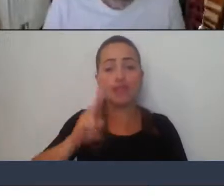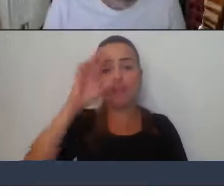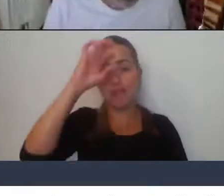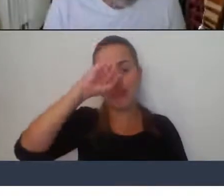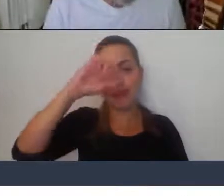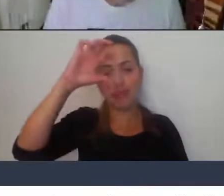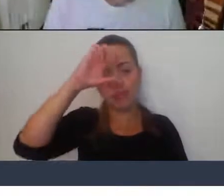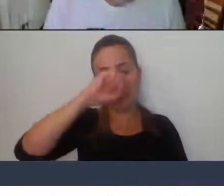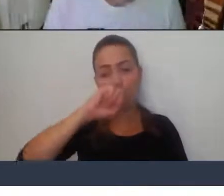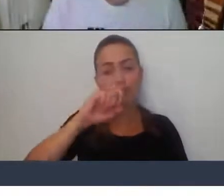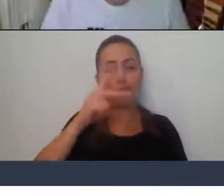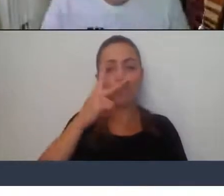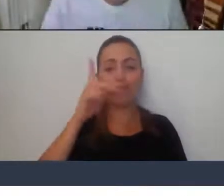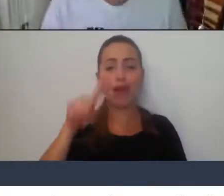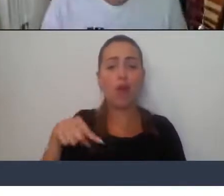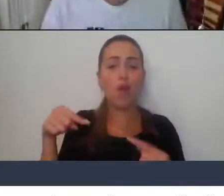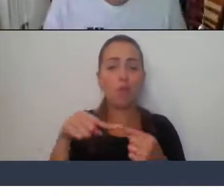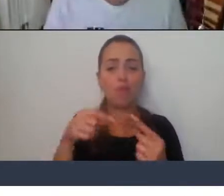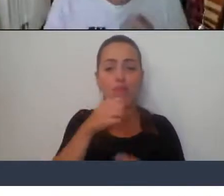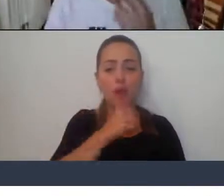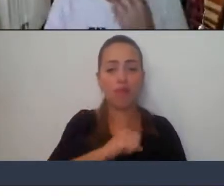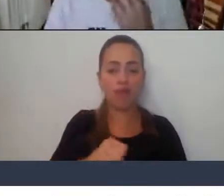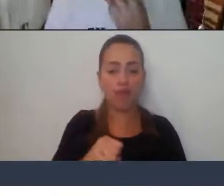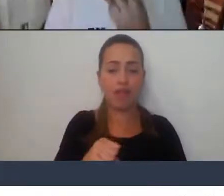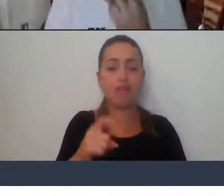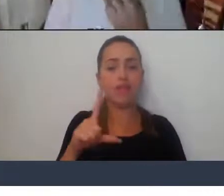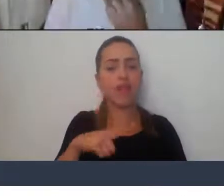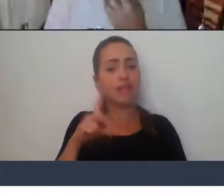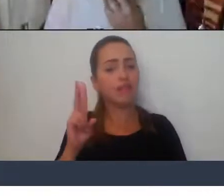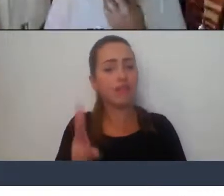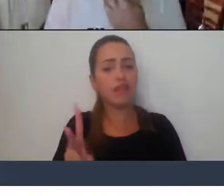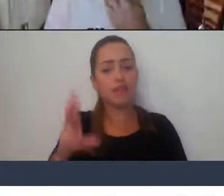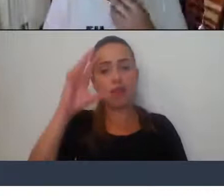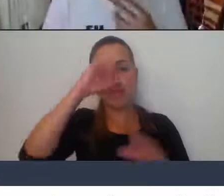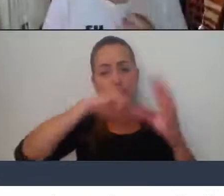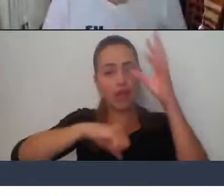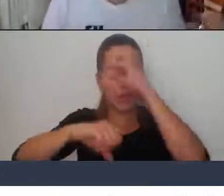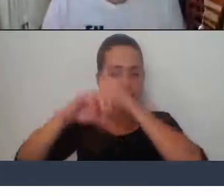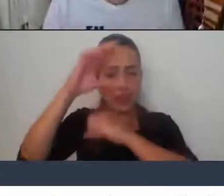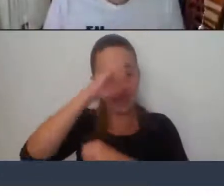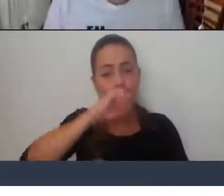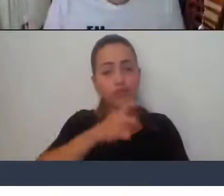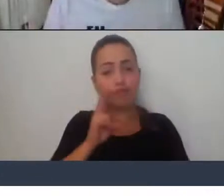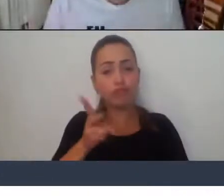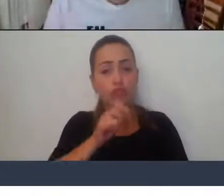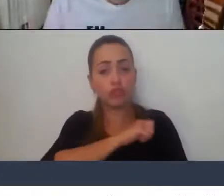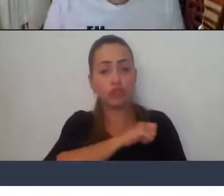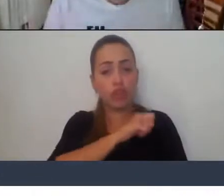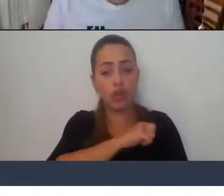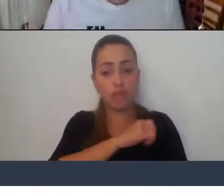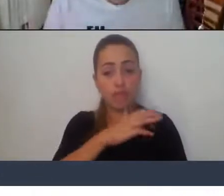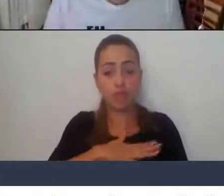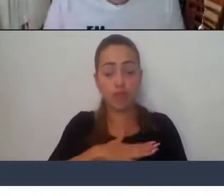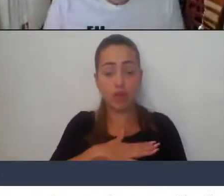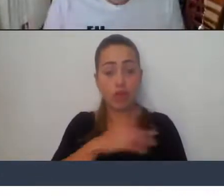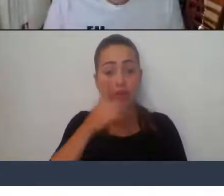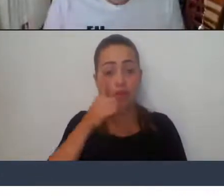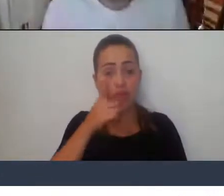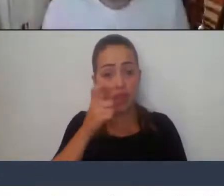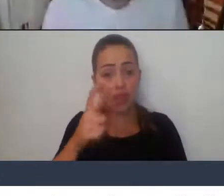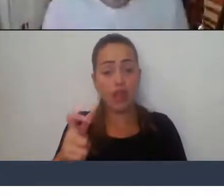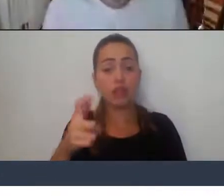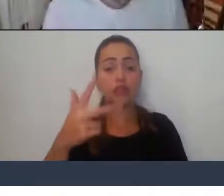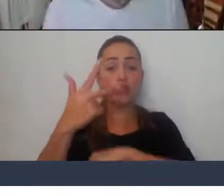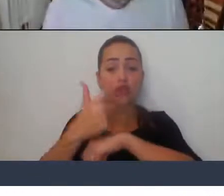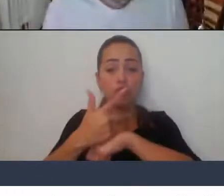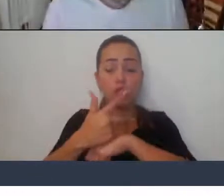muito Paulo Freire, né? Então, ele está sempre aprendendo. Eu coloquei aluno em geral. O meu interesse sobre vídeos